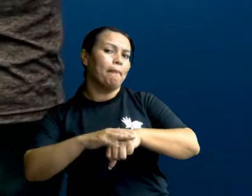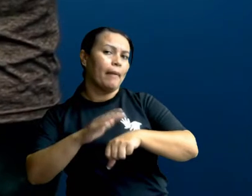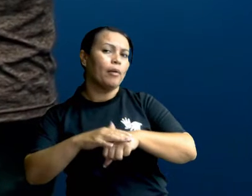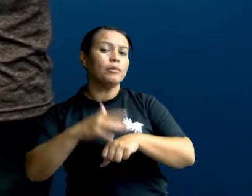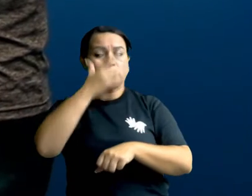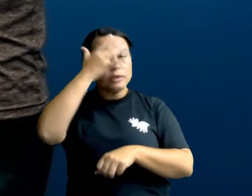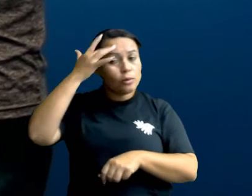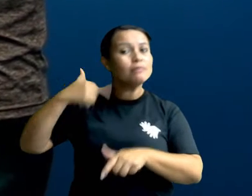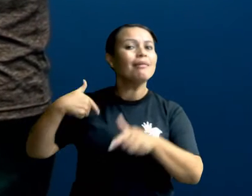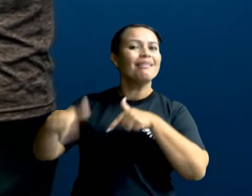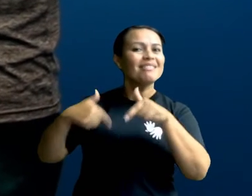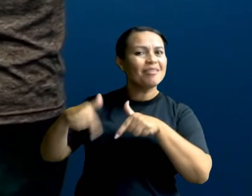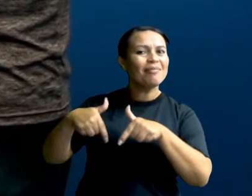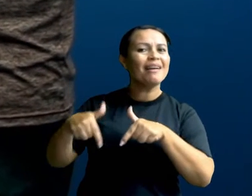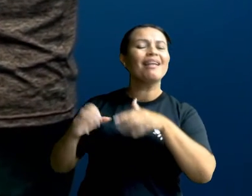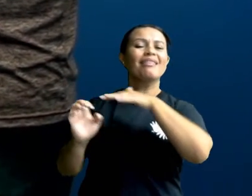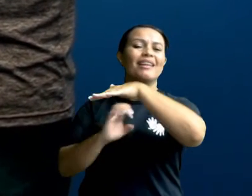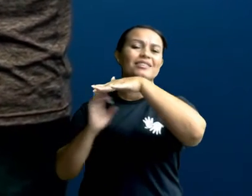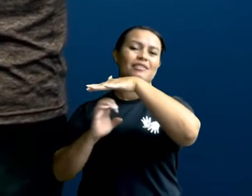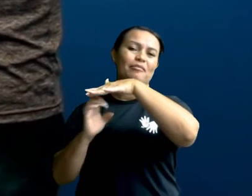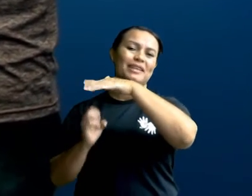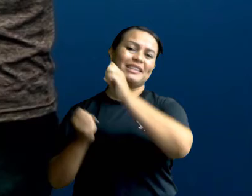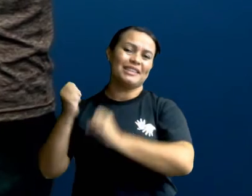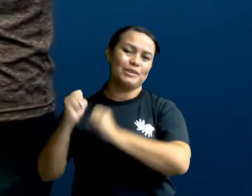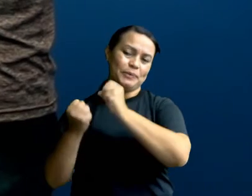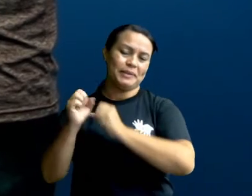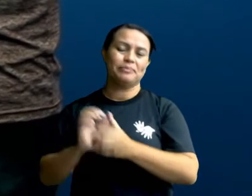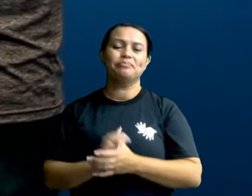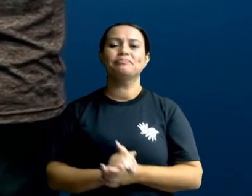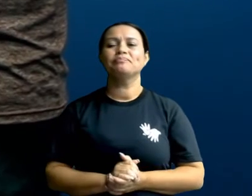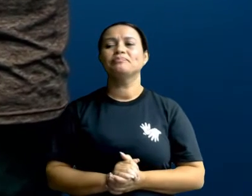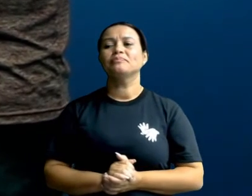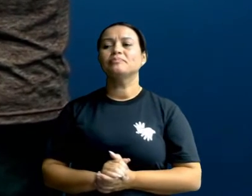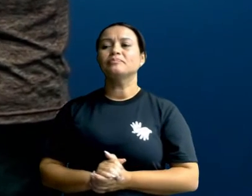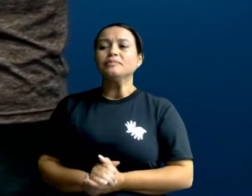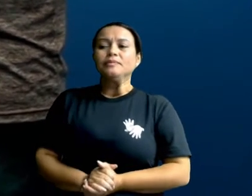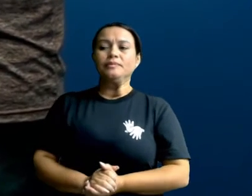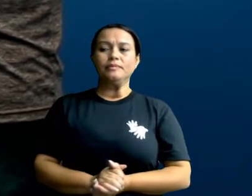de obra para trabalhar nas indústrias.